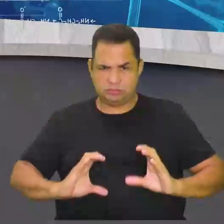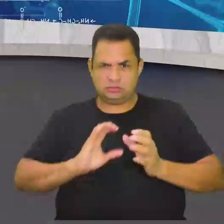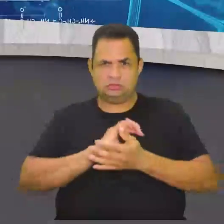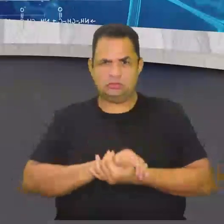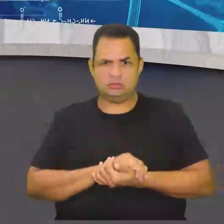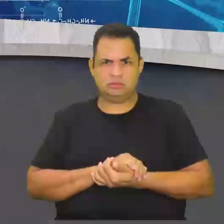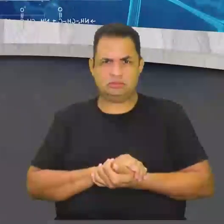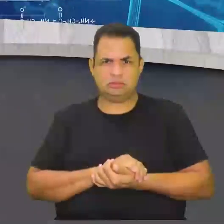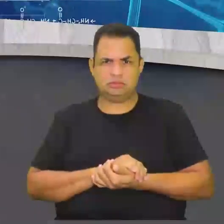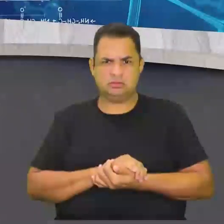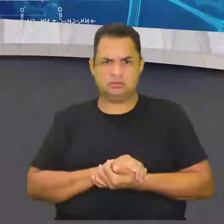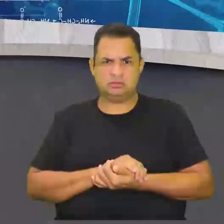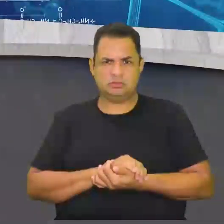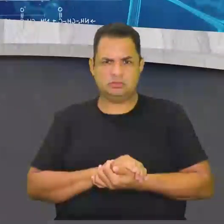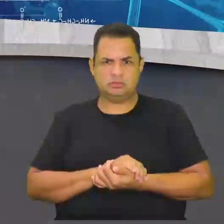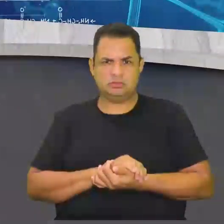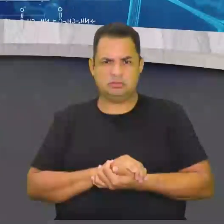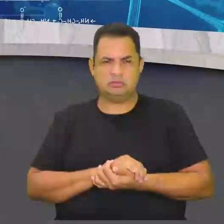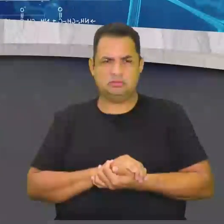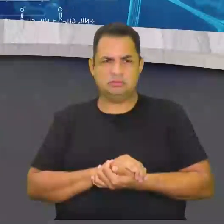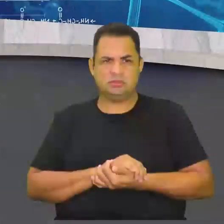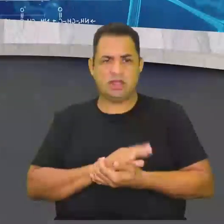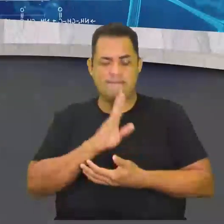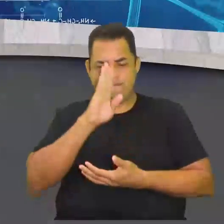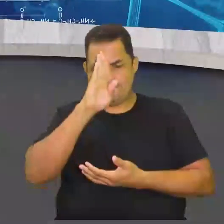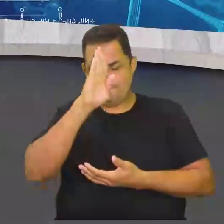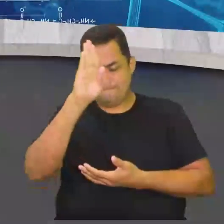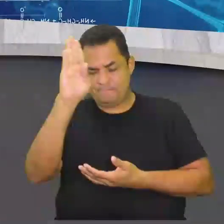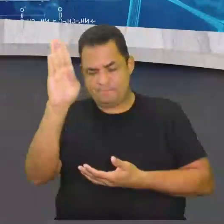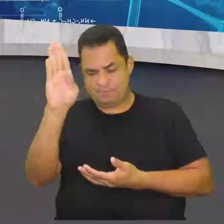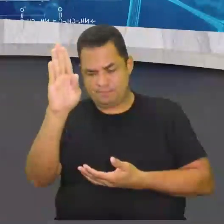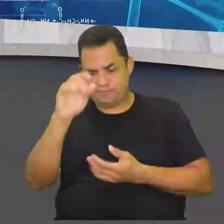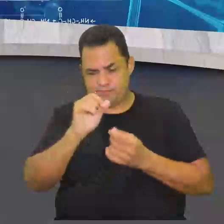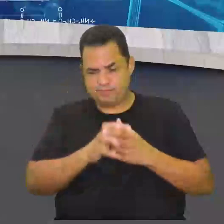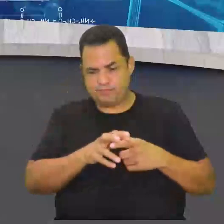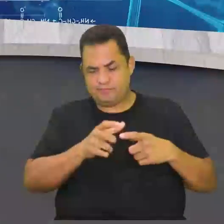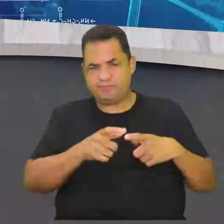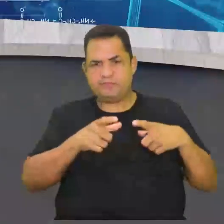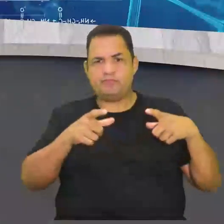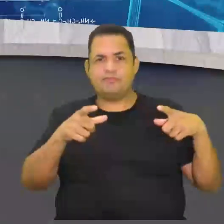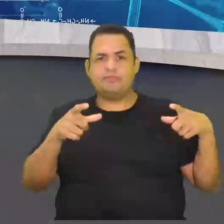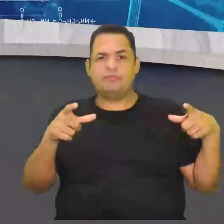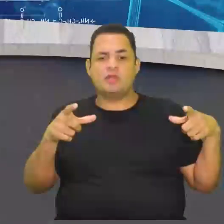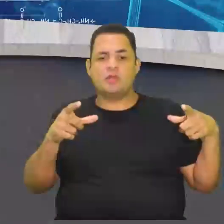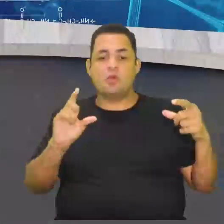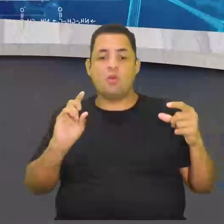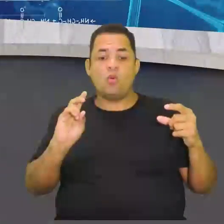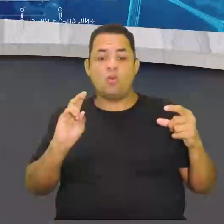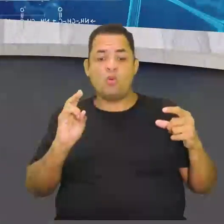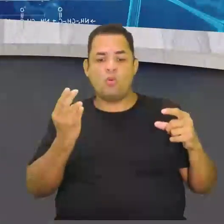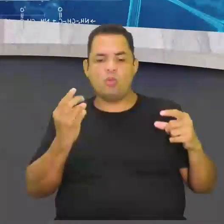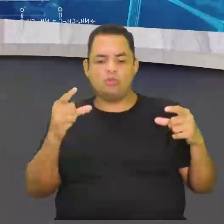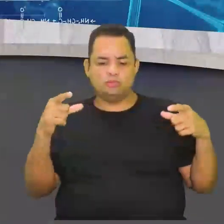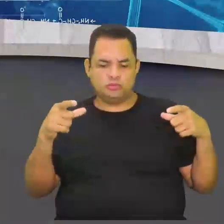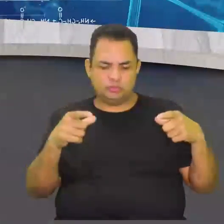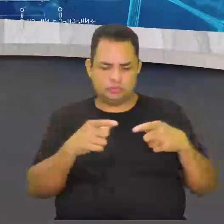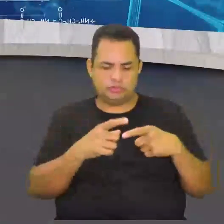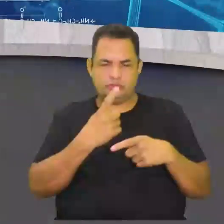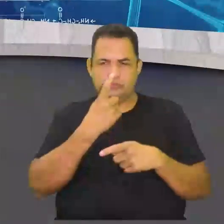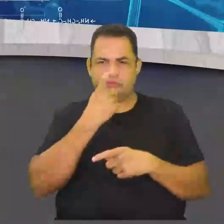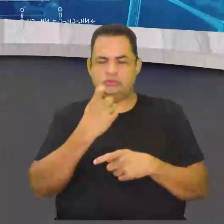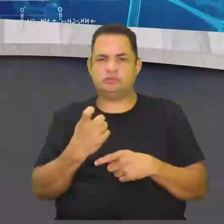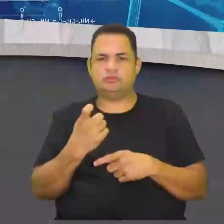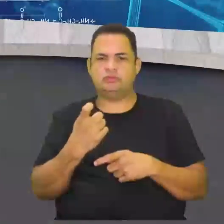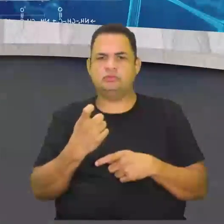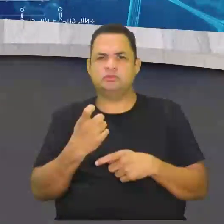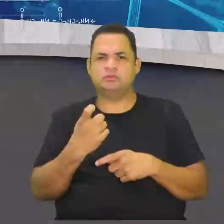cidadãs, né, é fundamental para aumentar ou diminuir o fluxo do lixo.